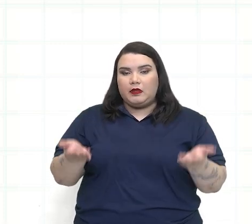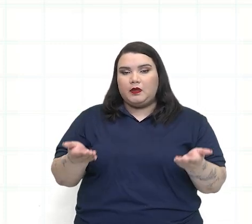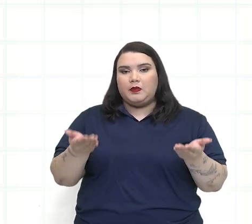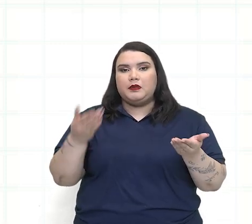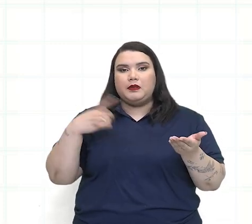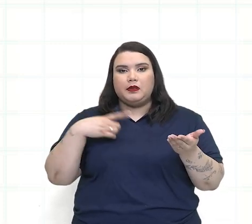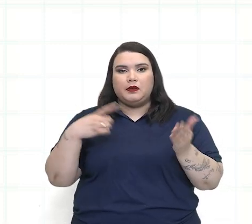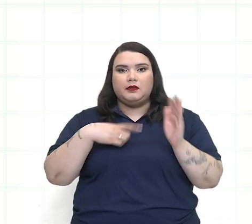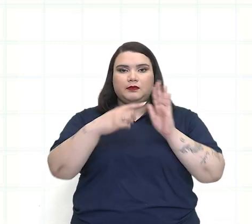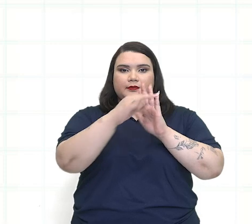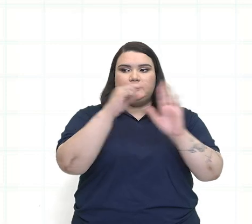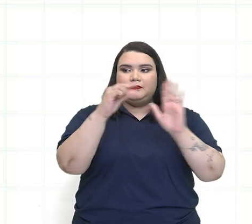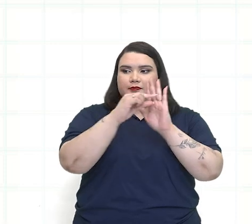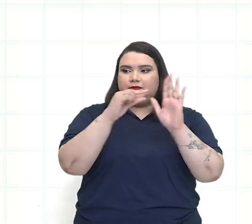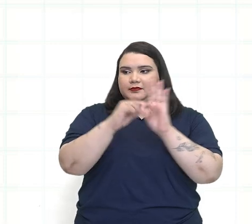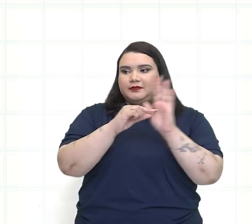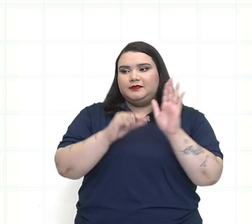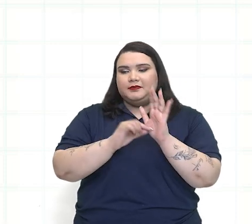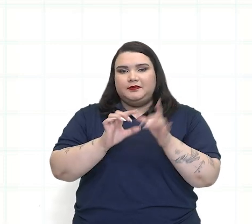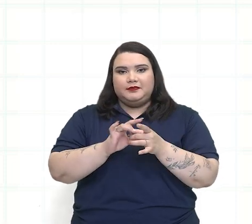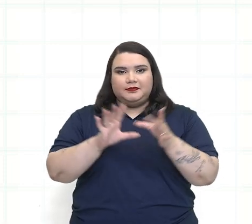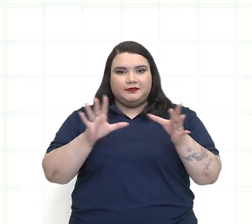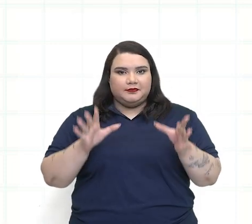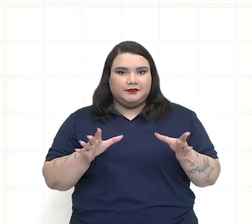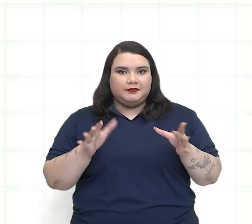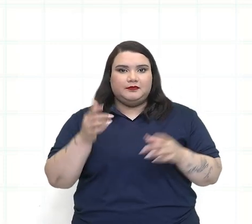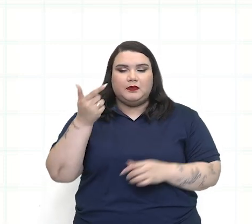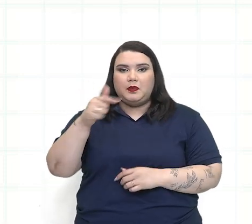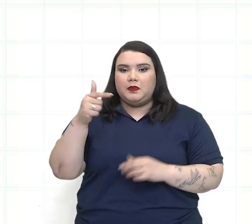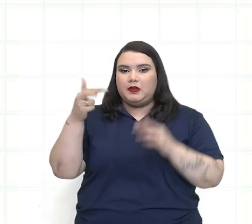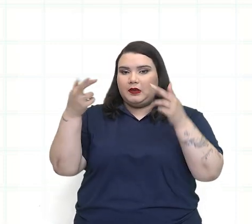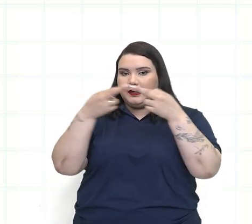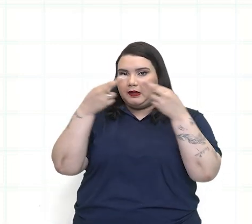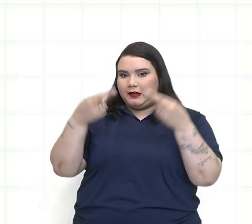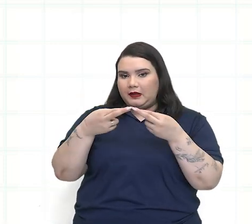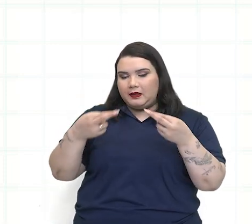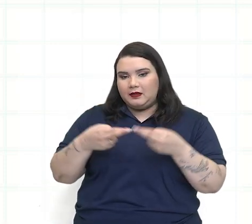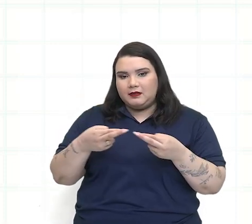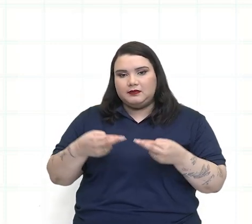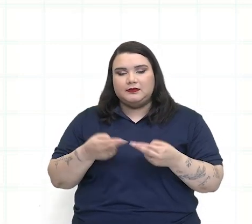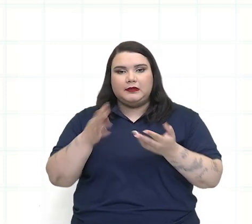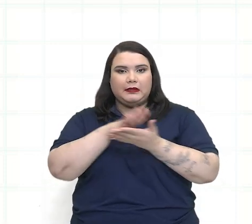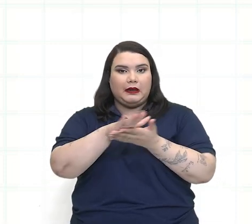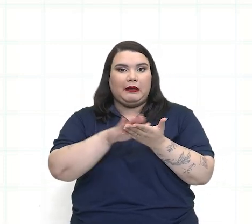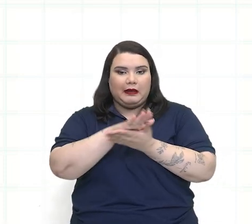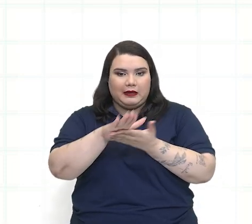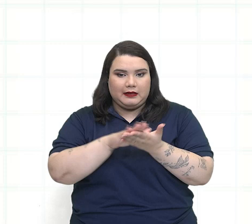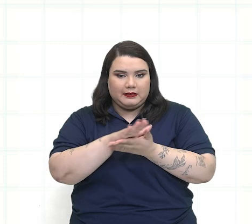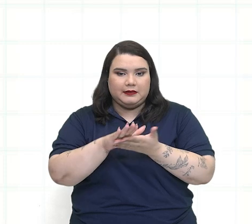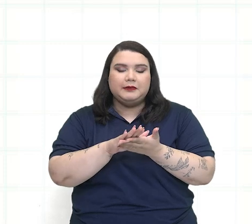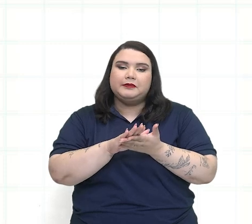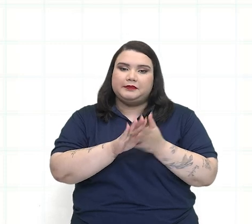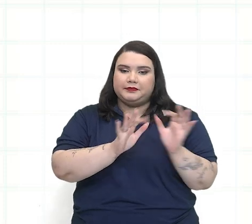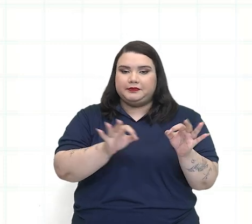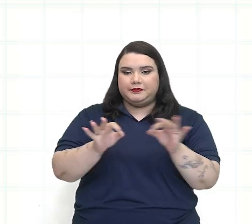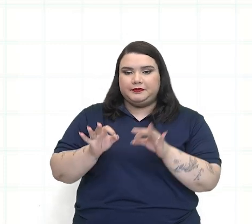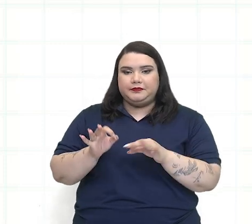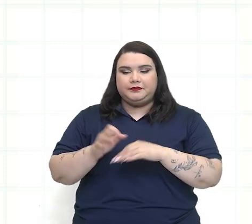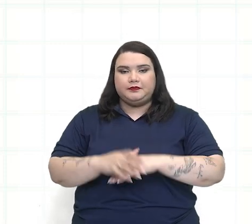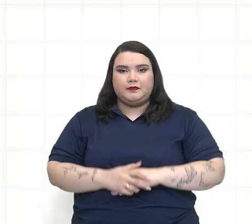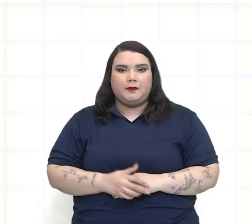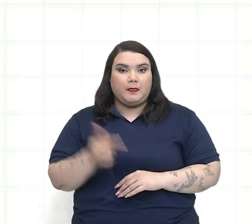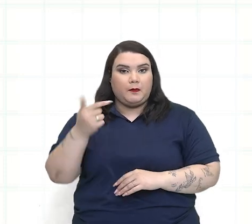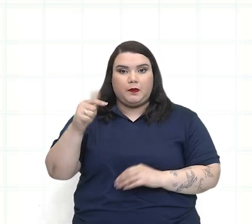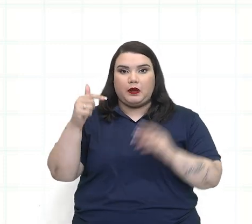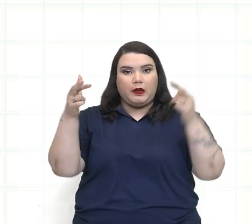temos versos livres, não tem tantas rimas, né? No total, olhos, ouro, insetos, gotas, orvalho. Não